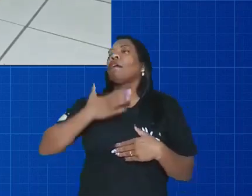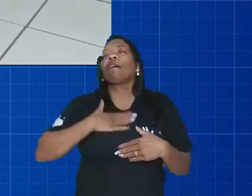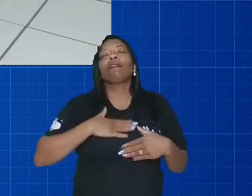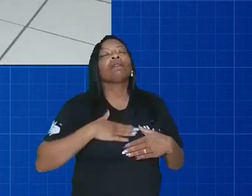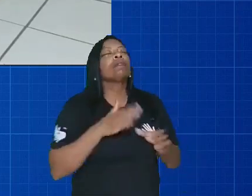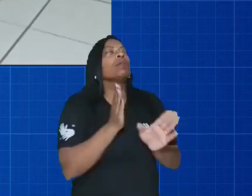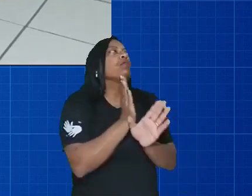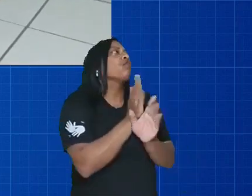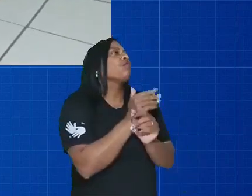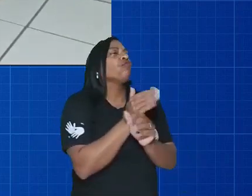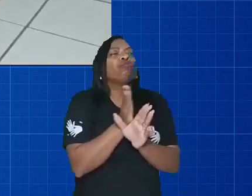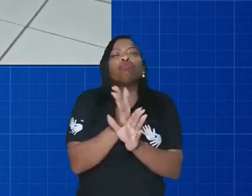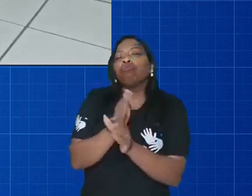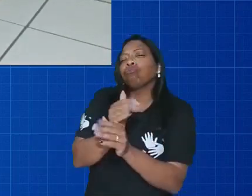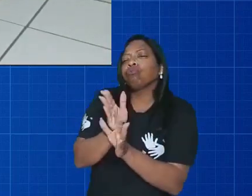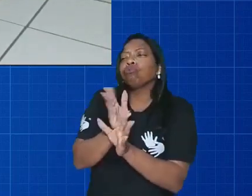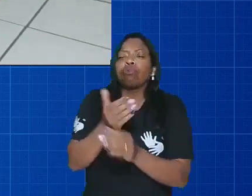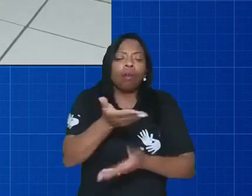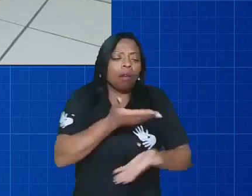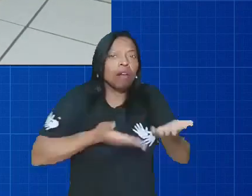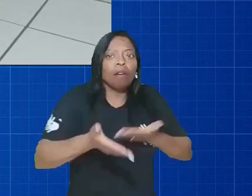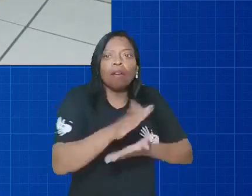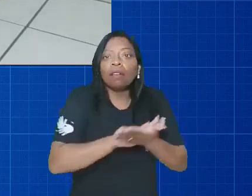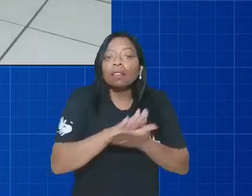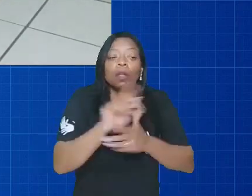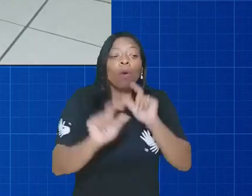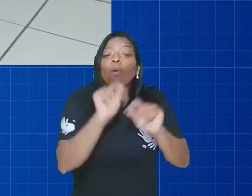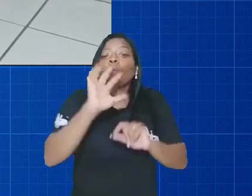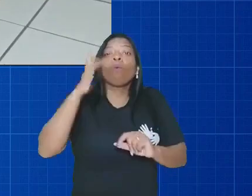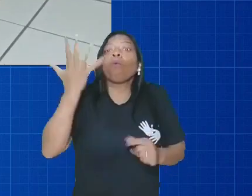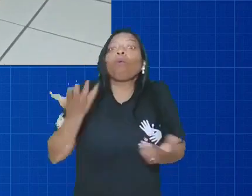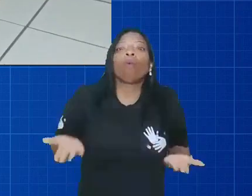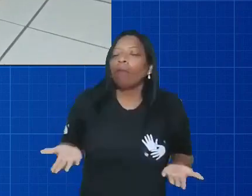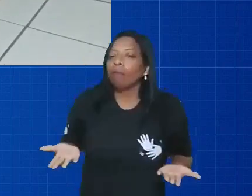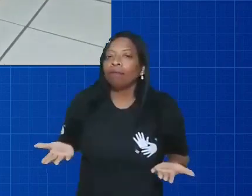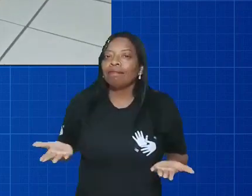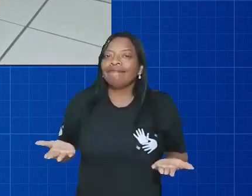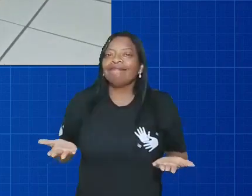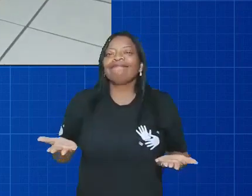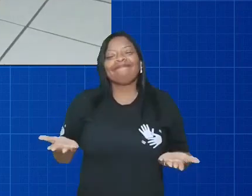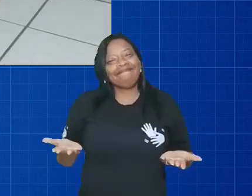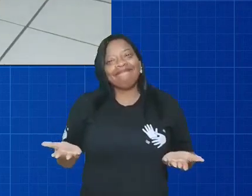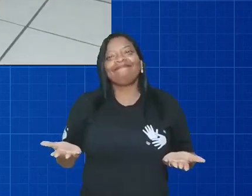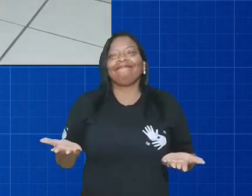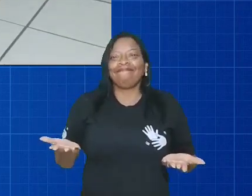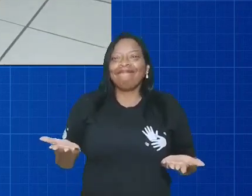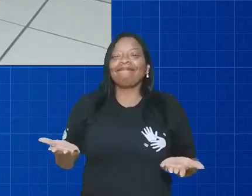ali prostradinho, não interage com os demais, o que está acontecendo? Então, grande